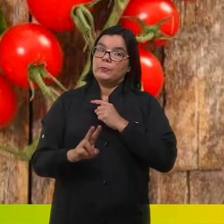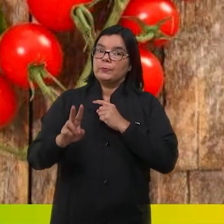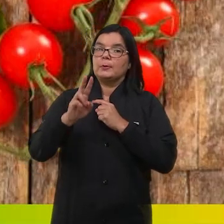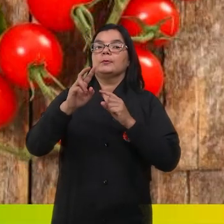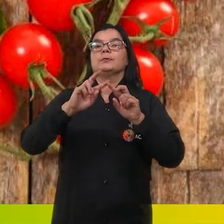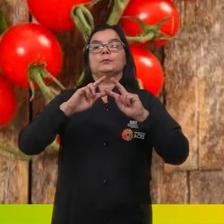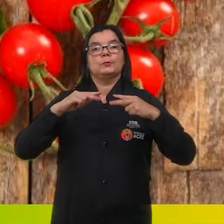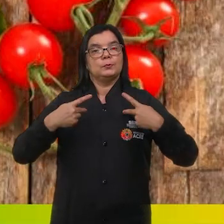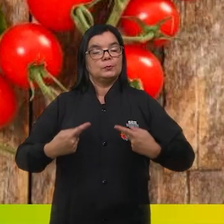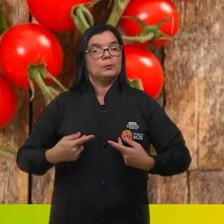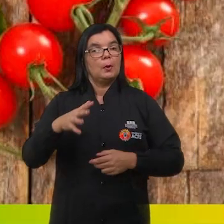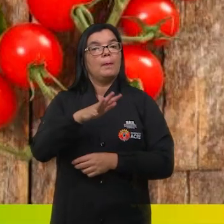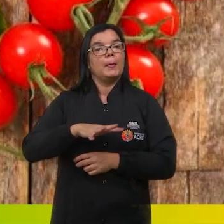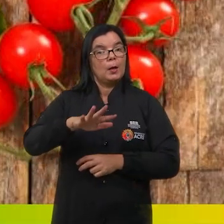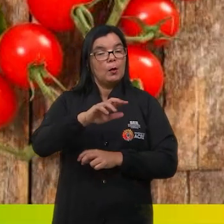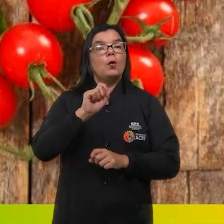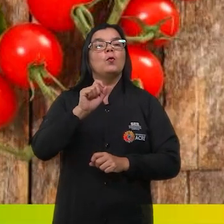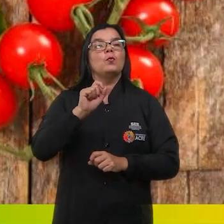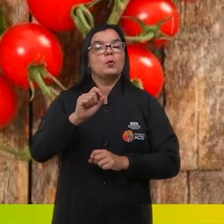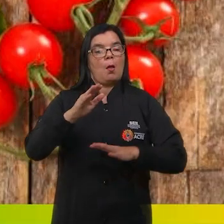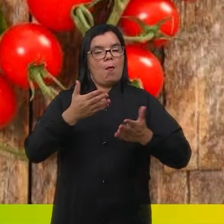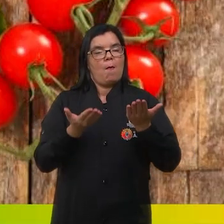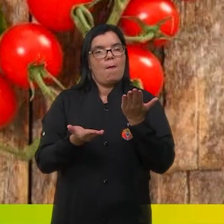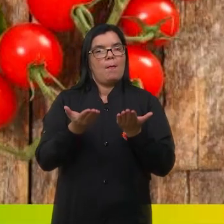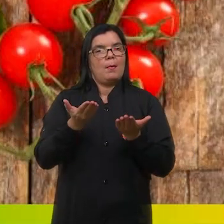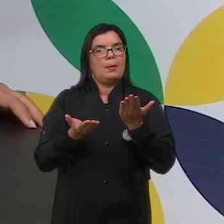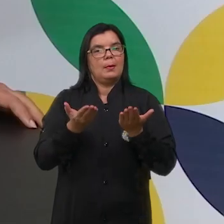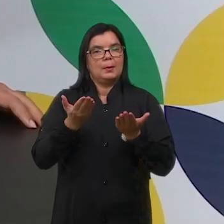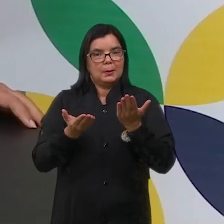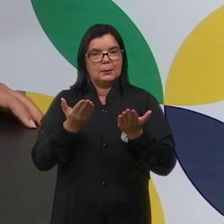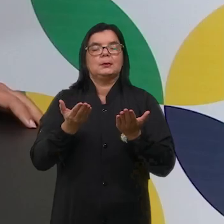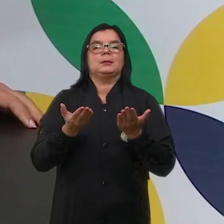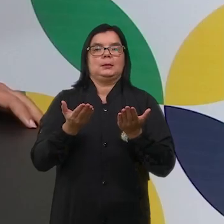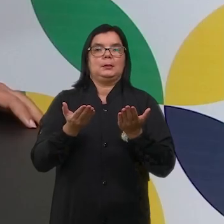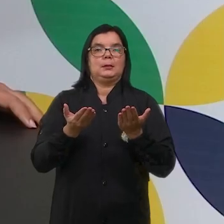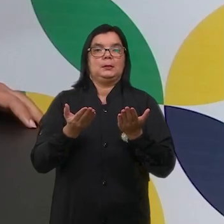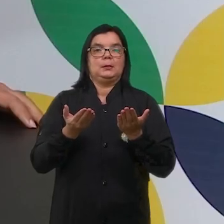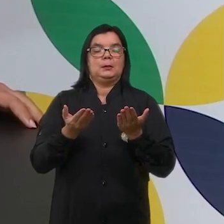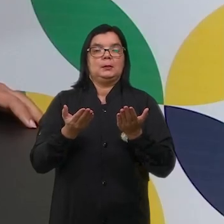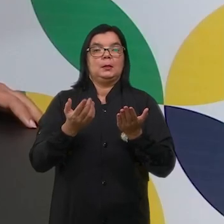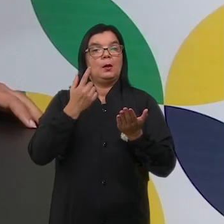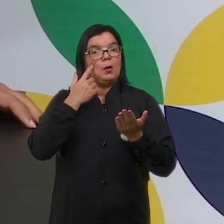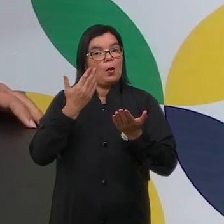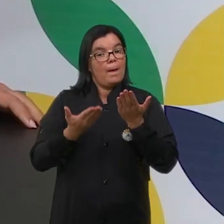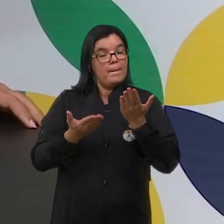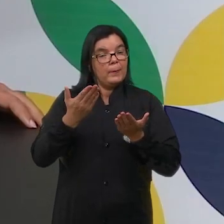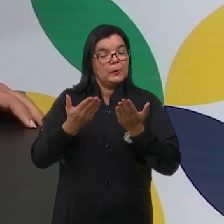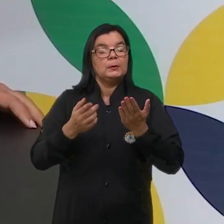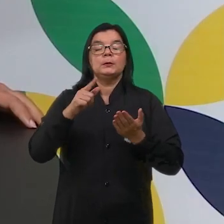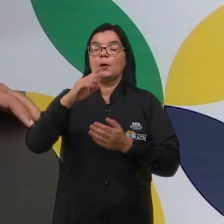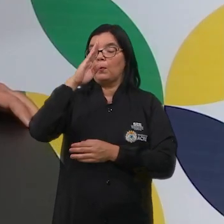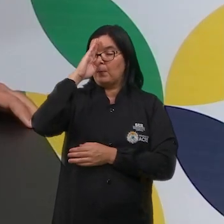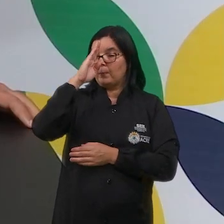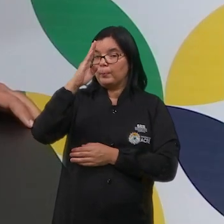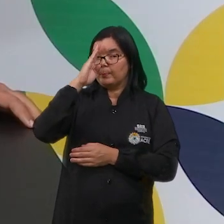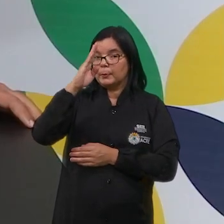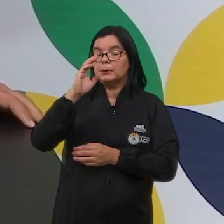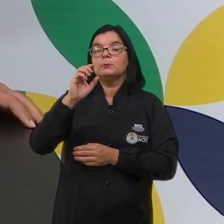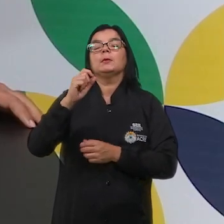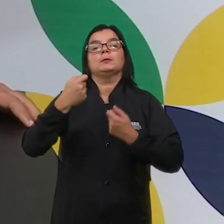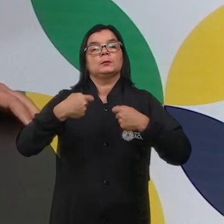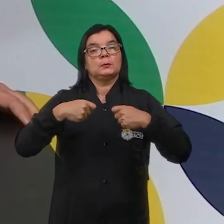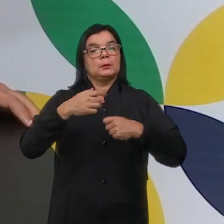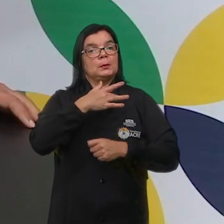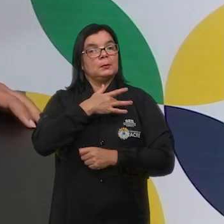humanos. Nossa maior vitória é o equilíbrio. Equilíbrio, foi o que eu falei, homeostase, esse é o principal direcionamento.